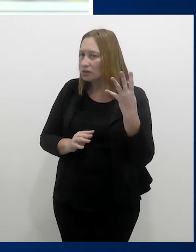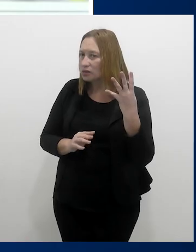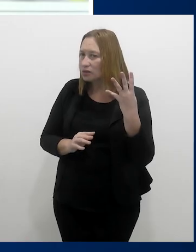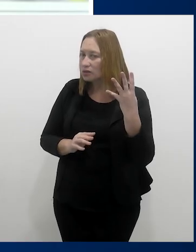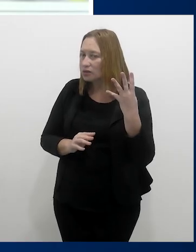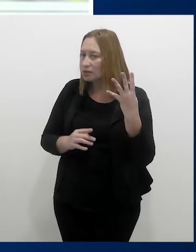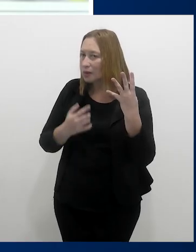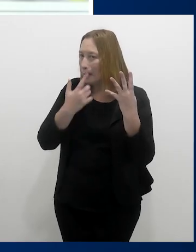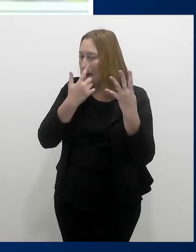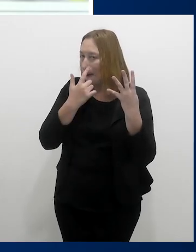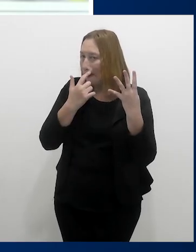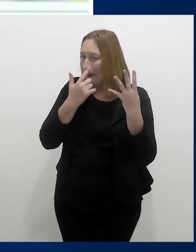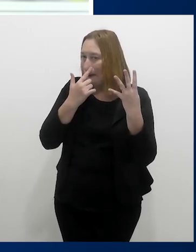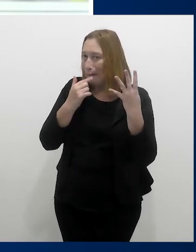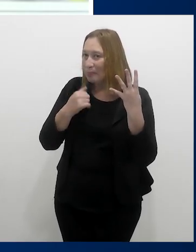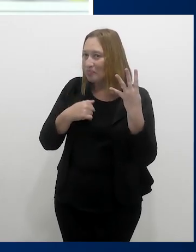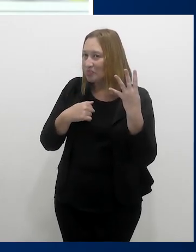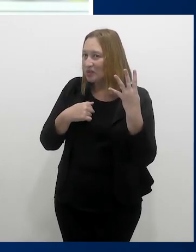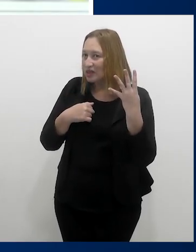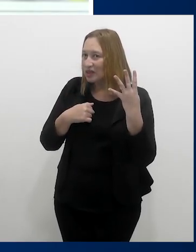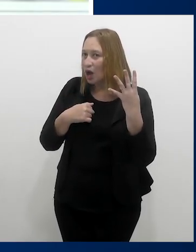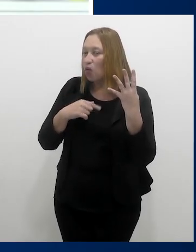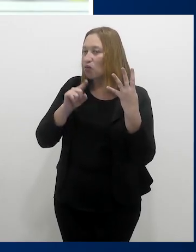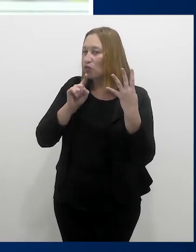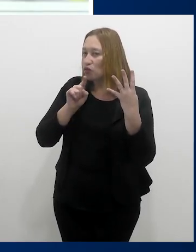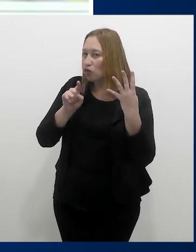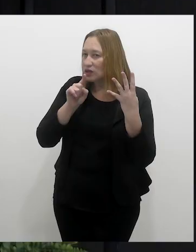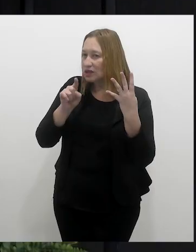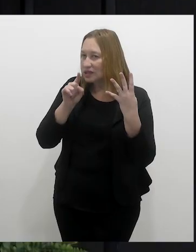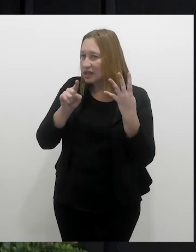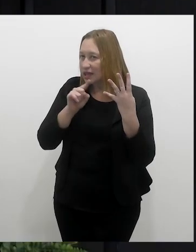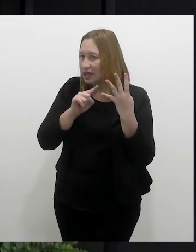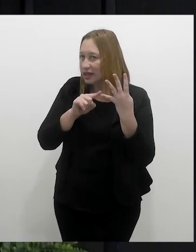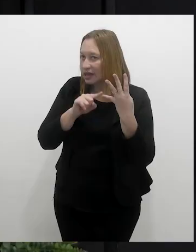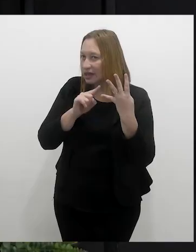4. Tirando você, 3. não, três. Você,